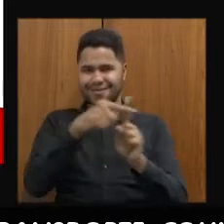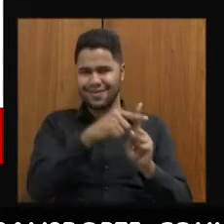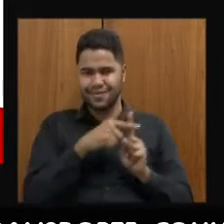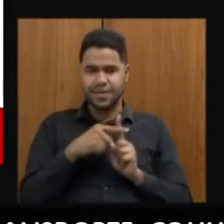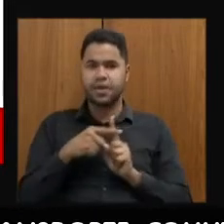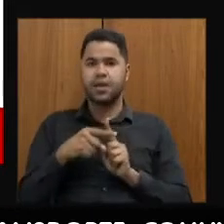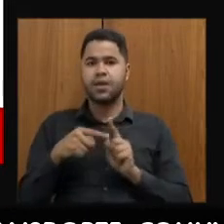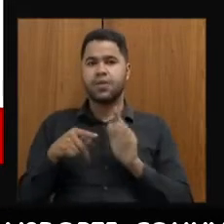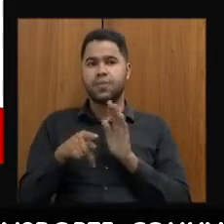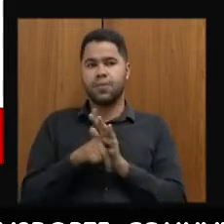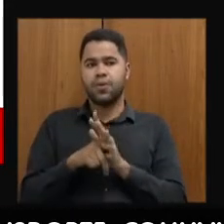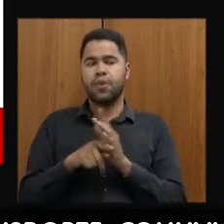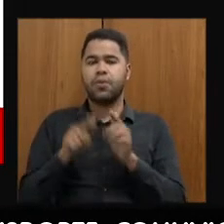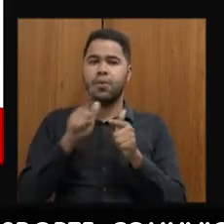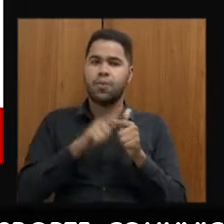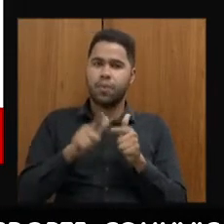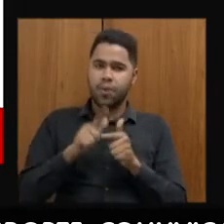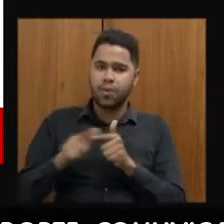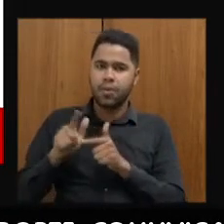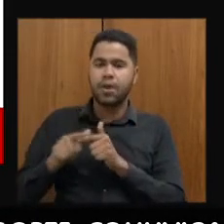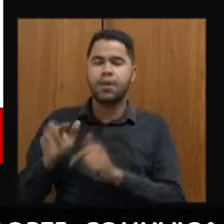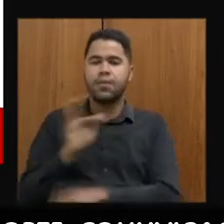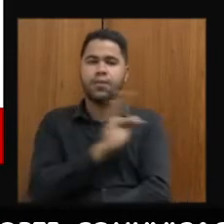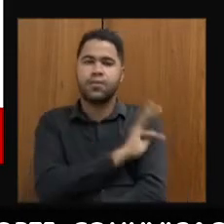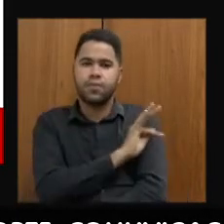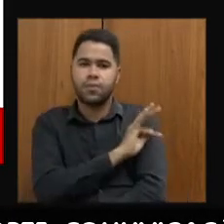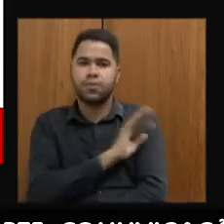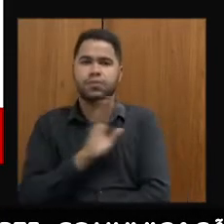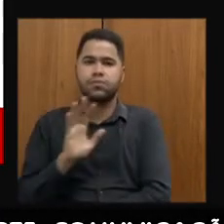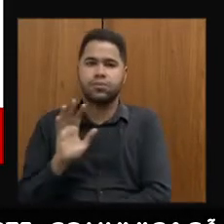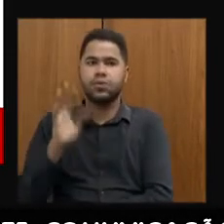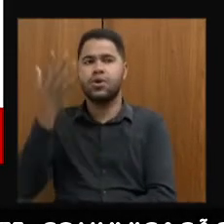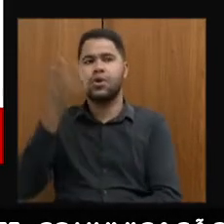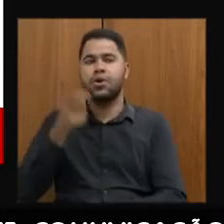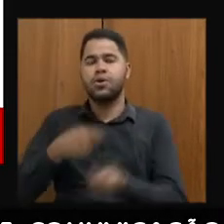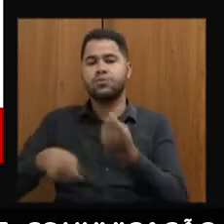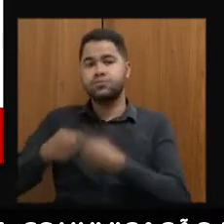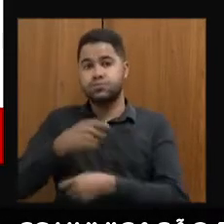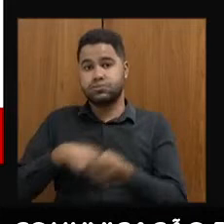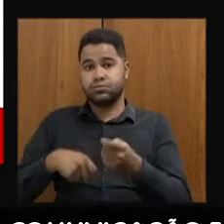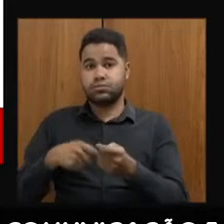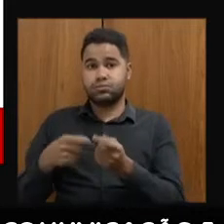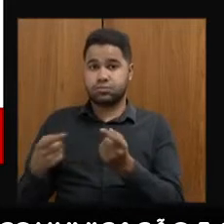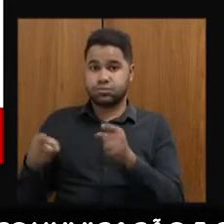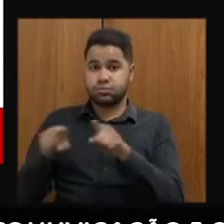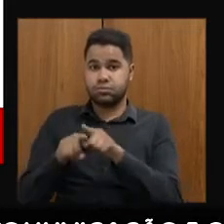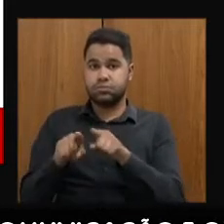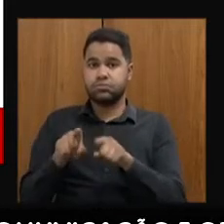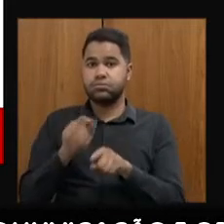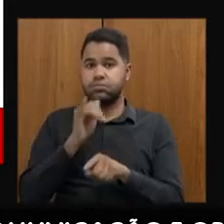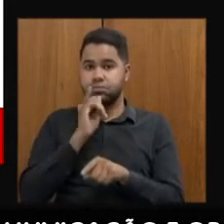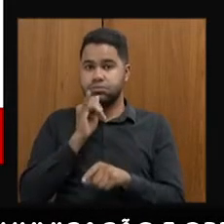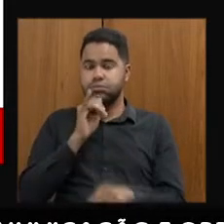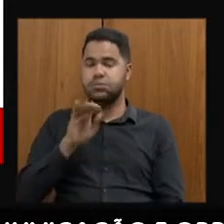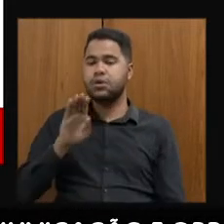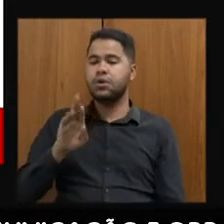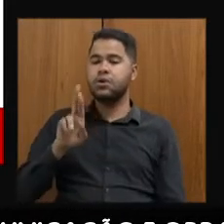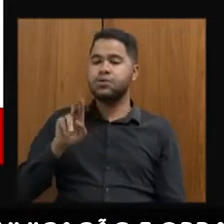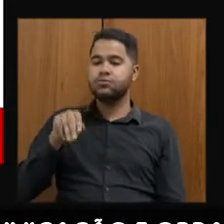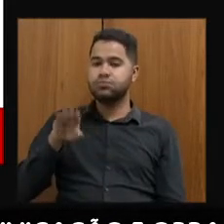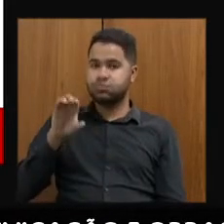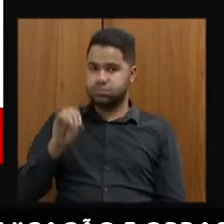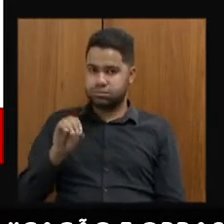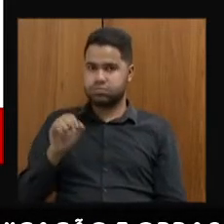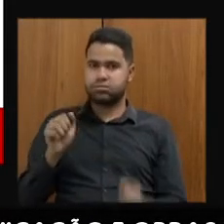de incompetência eventualmente de digestão e que esse convênios foram lá o Grêmio tá aqui o